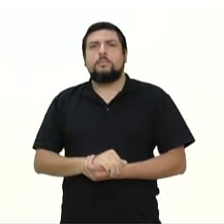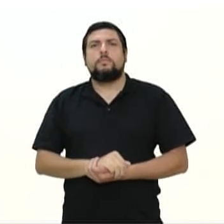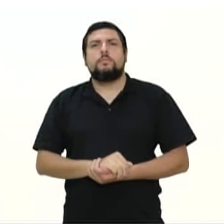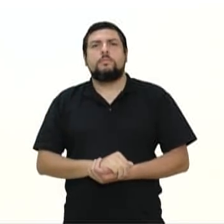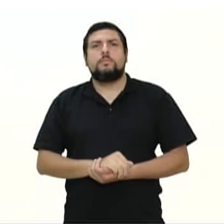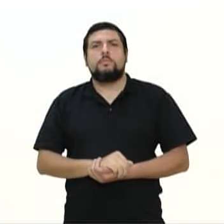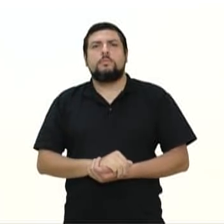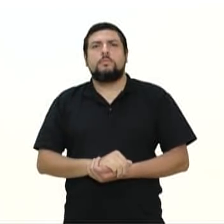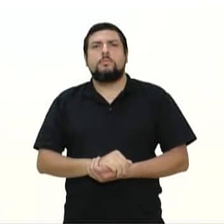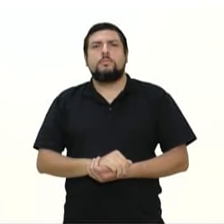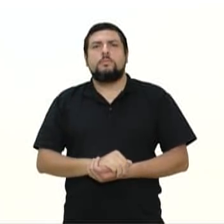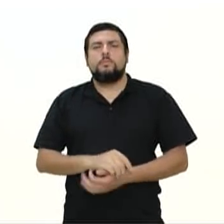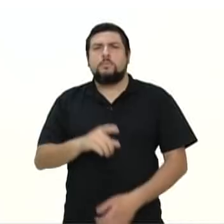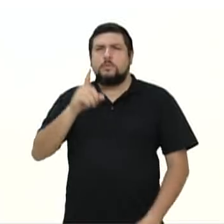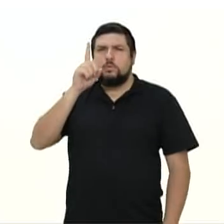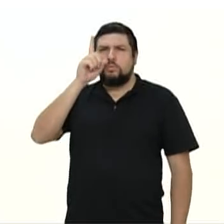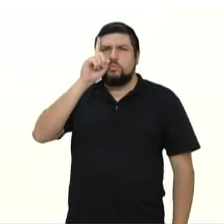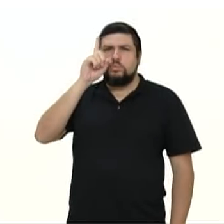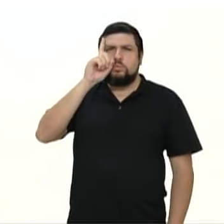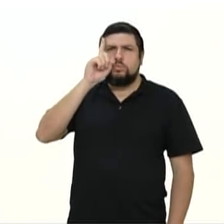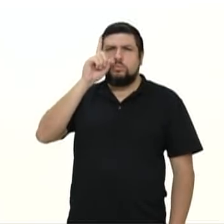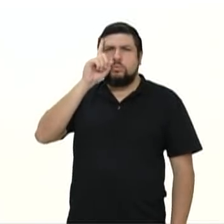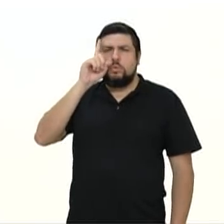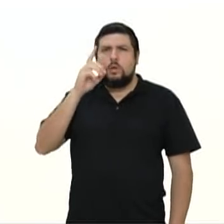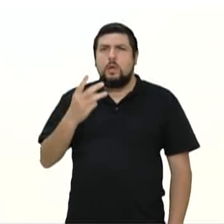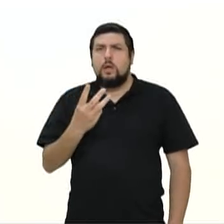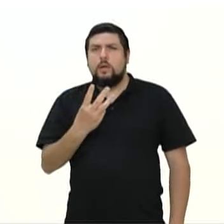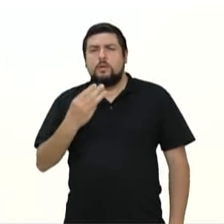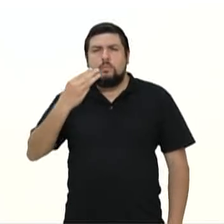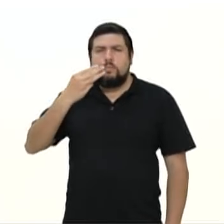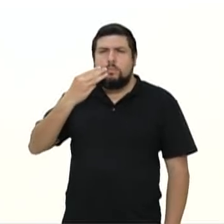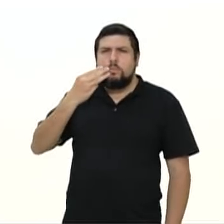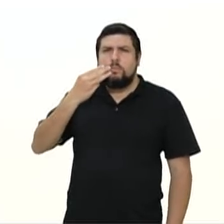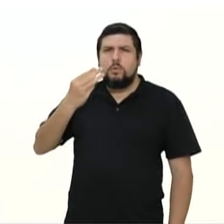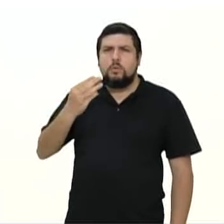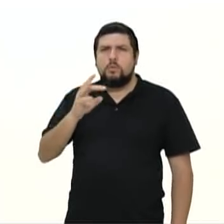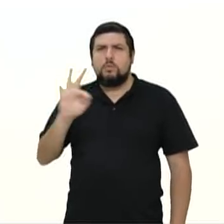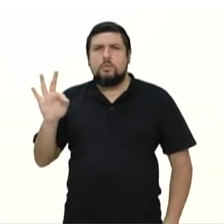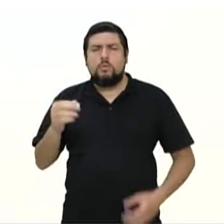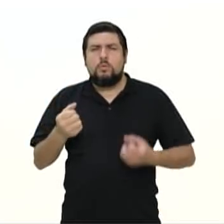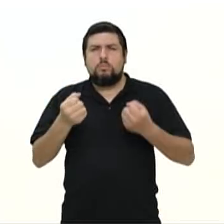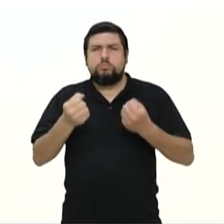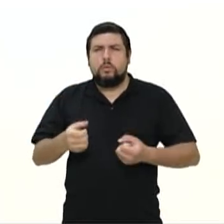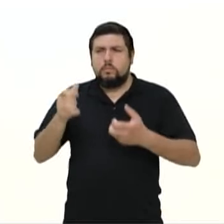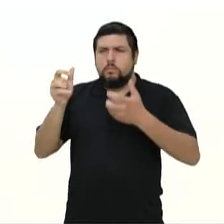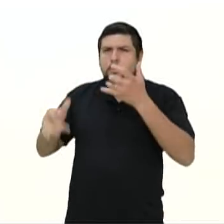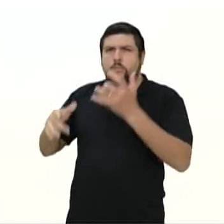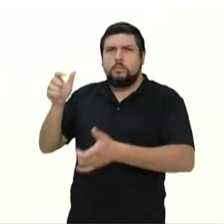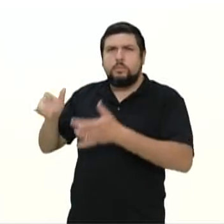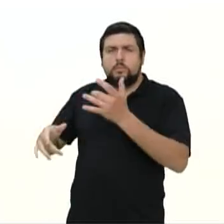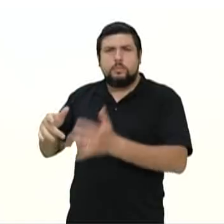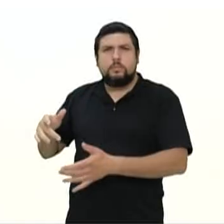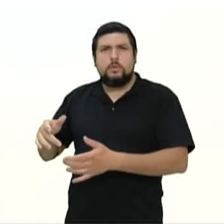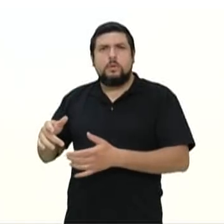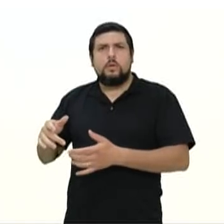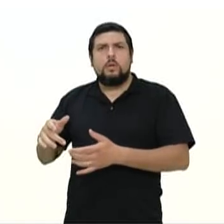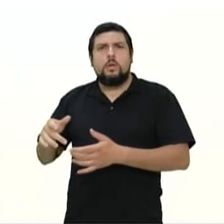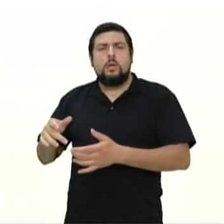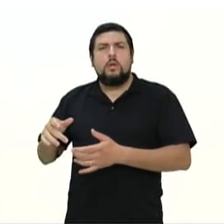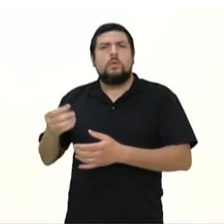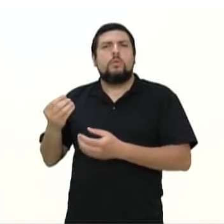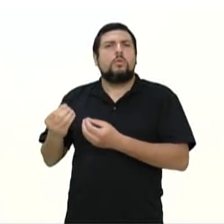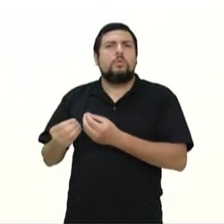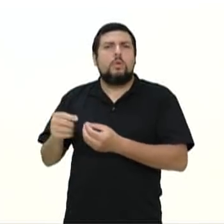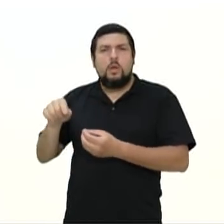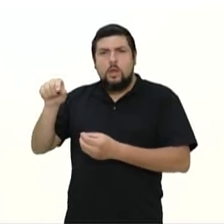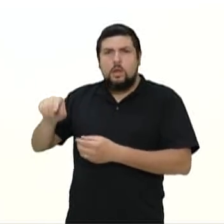Diariamente, mais de 3.000 toneladas de resíduos do Distrito Federal tinham como destinação